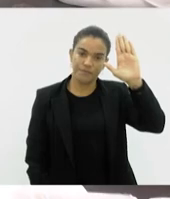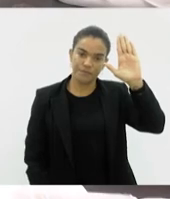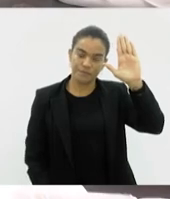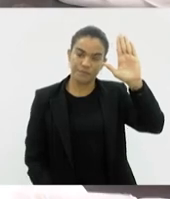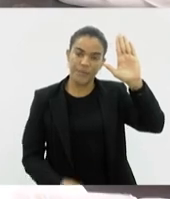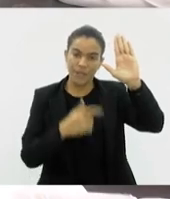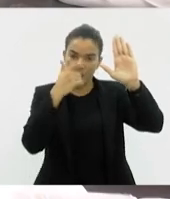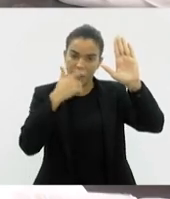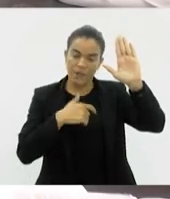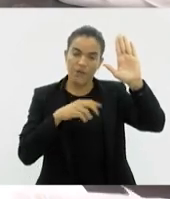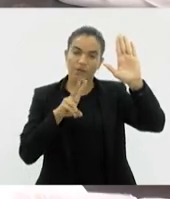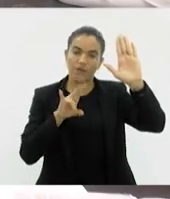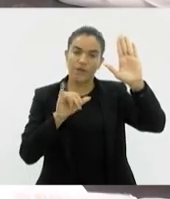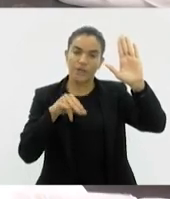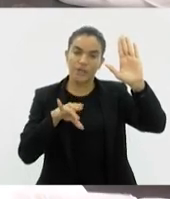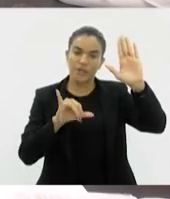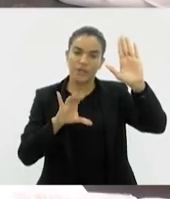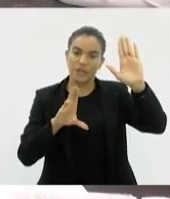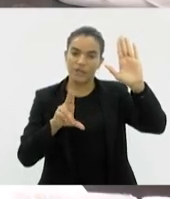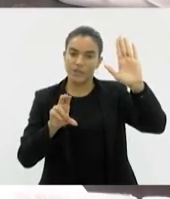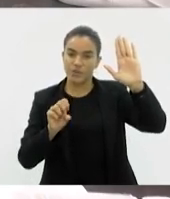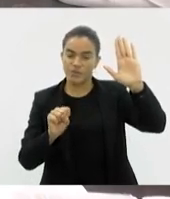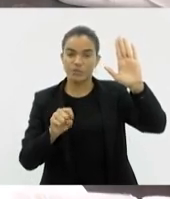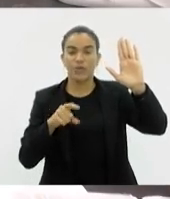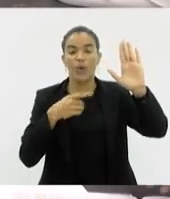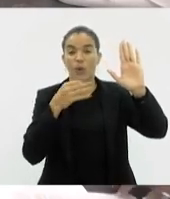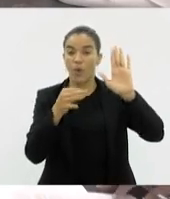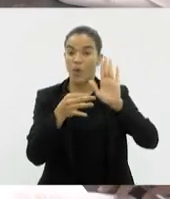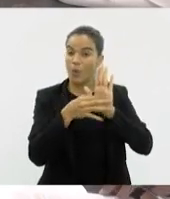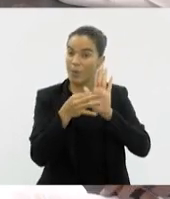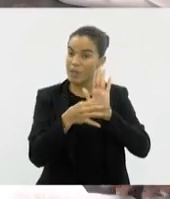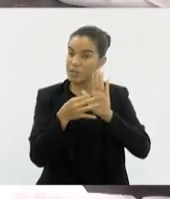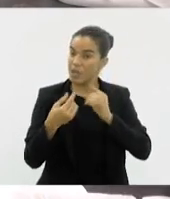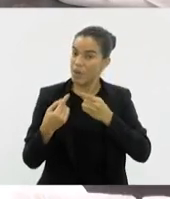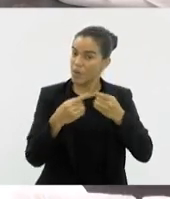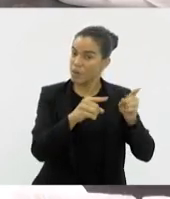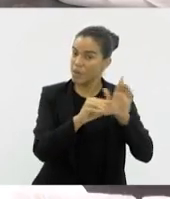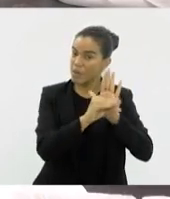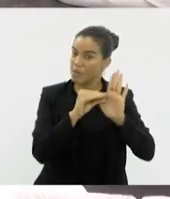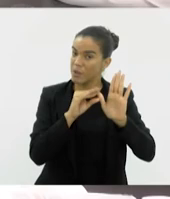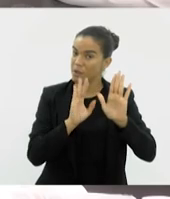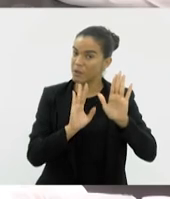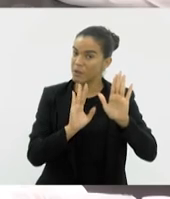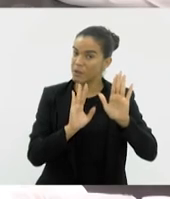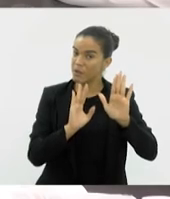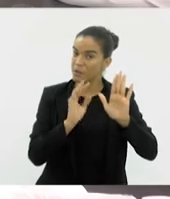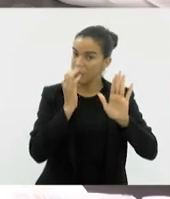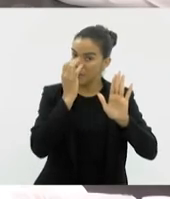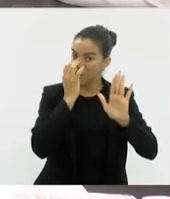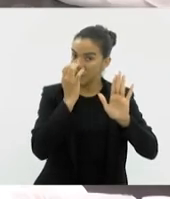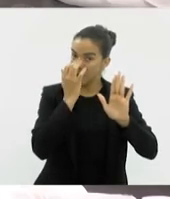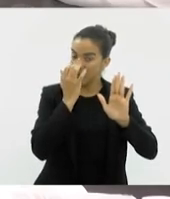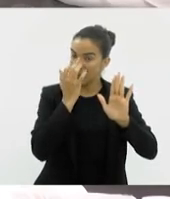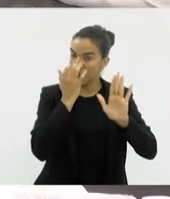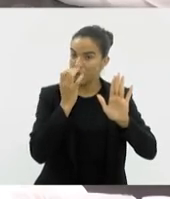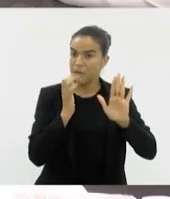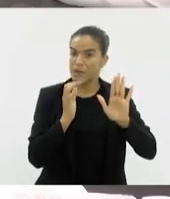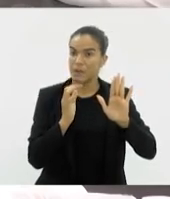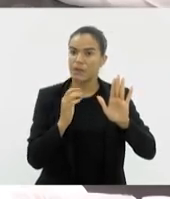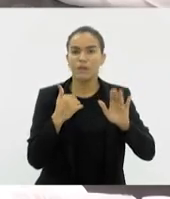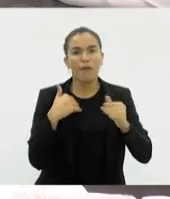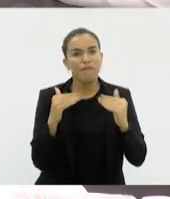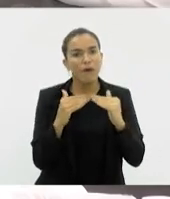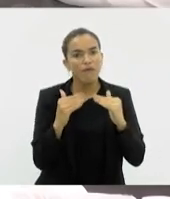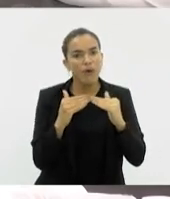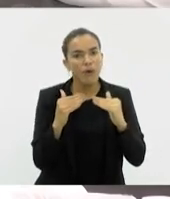Eu, parecer originário do deputado Fred Pacheco, é contrário à emenda. Eu peço vênia para abrir divergência. Não, está